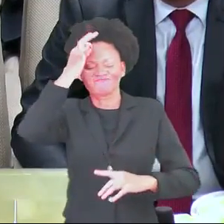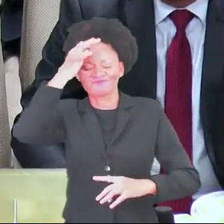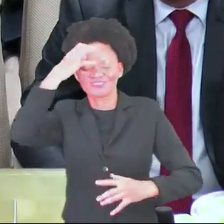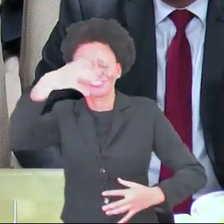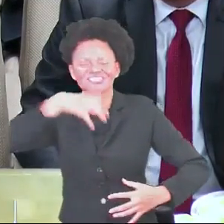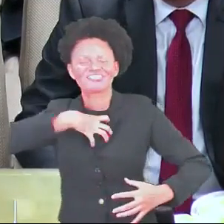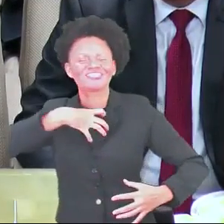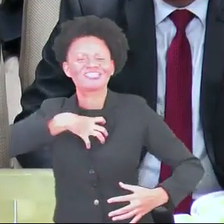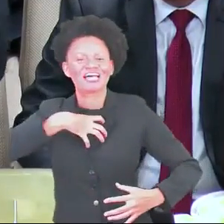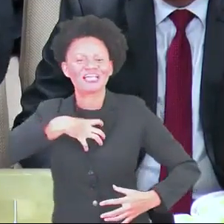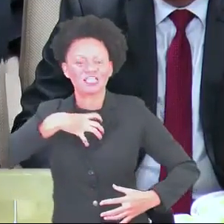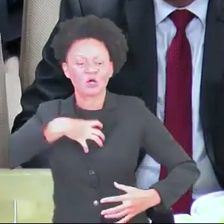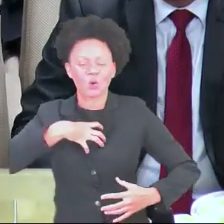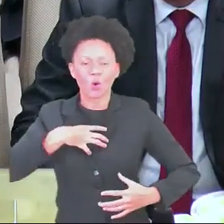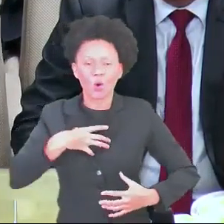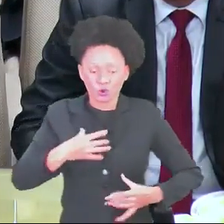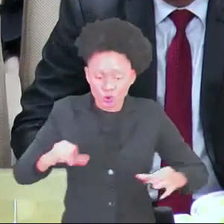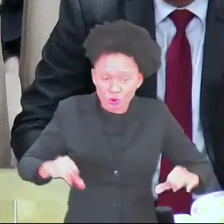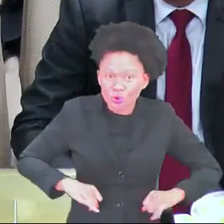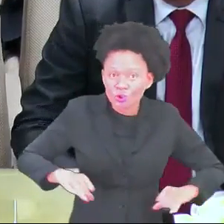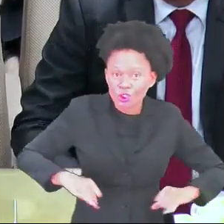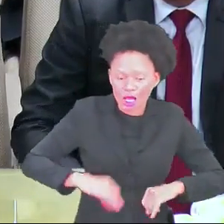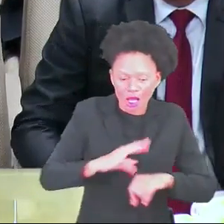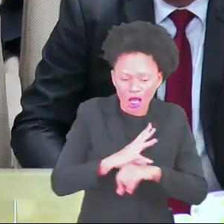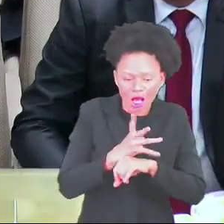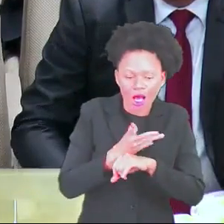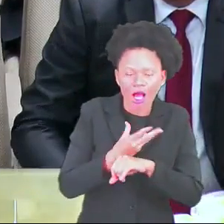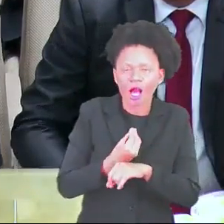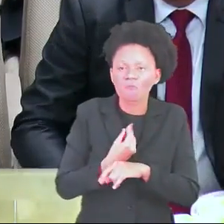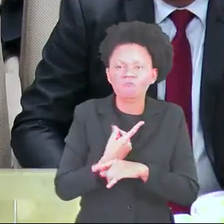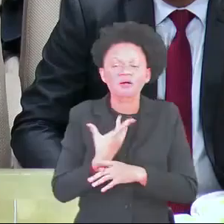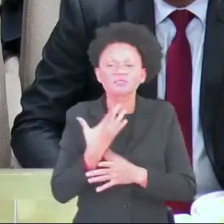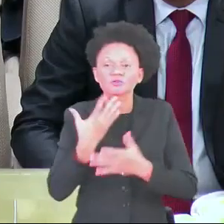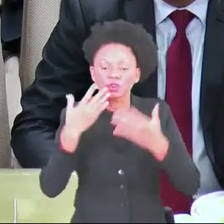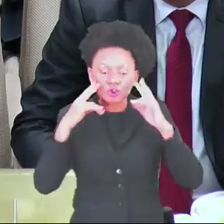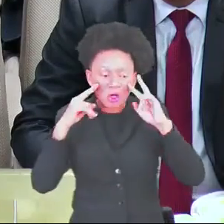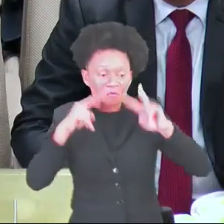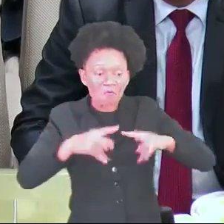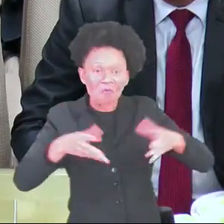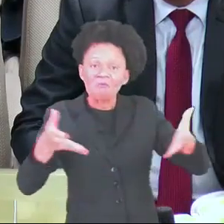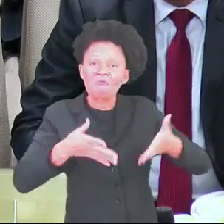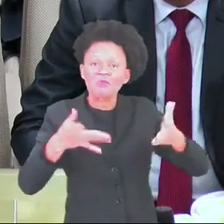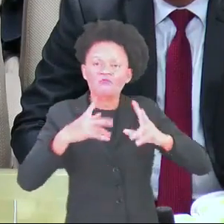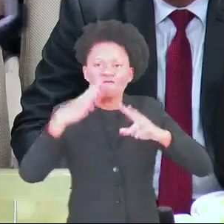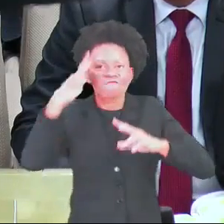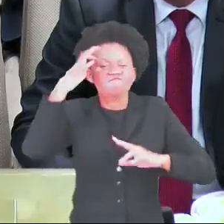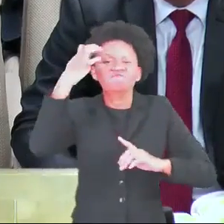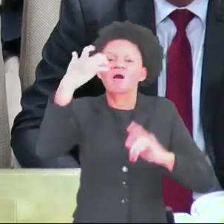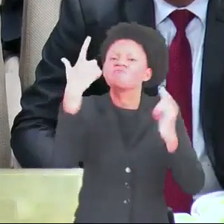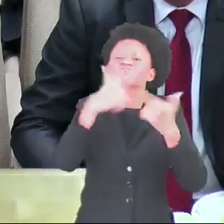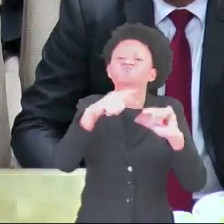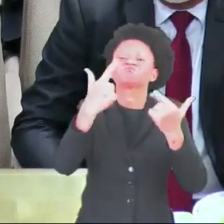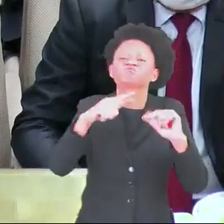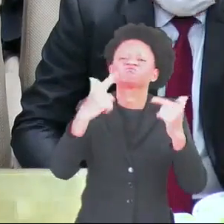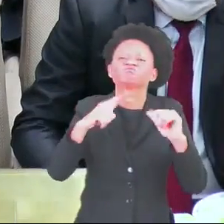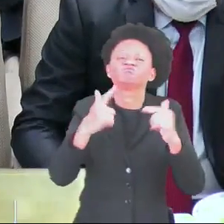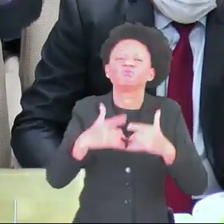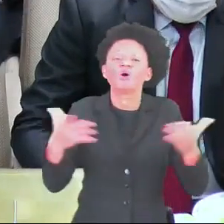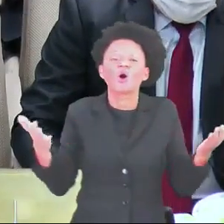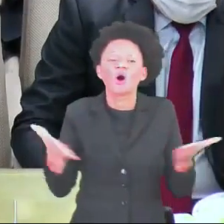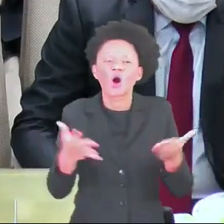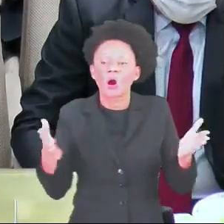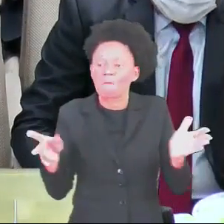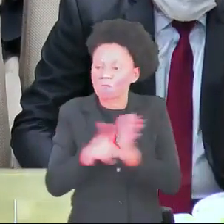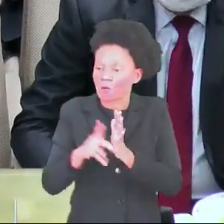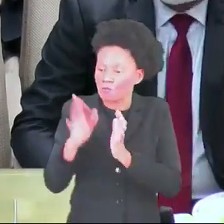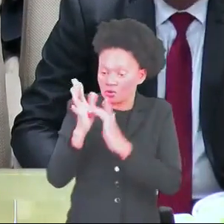O que tem matado a igreja é que os olhos estão doentes, os olhos espirituais. Mas eu agora me ouço o próprio